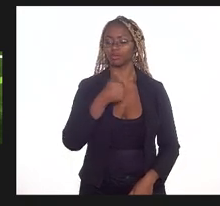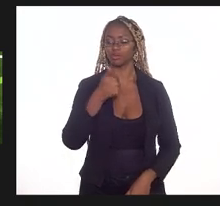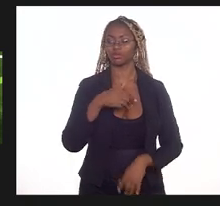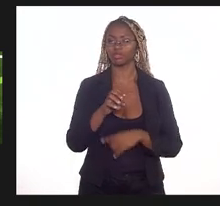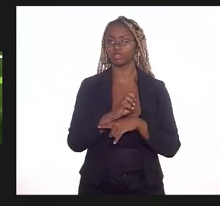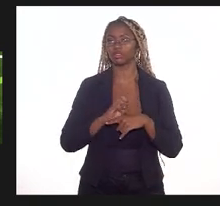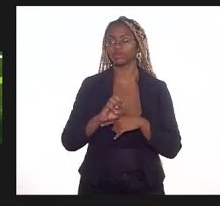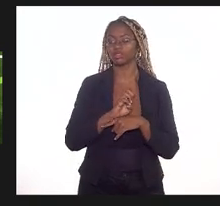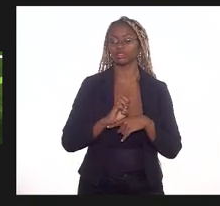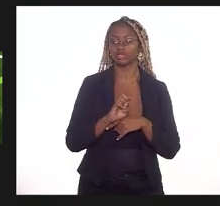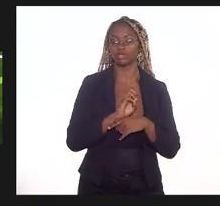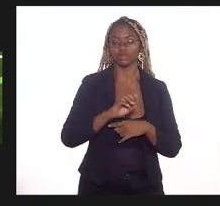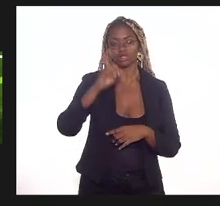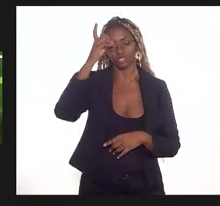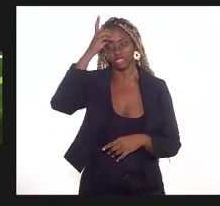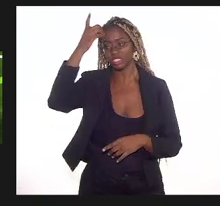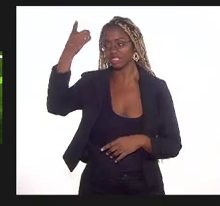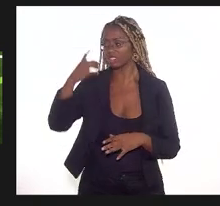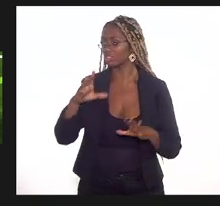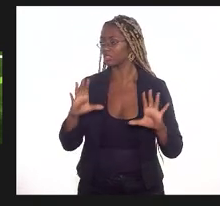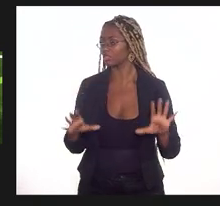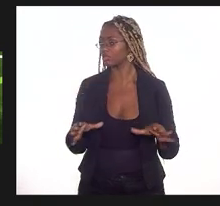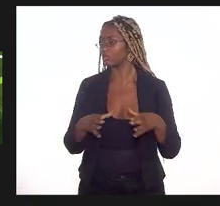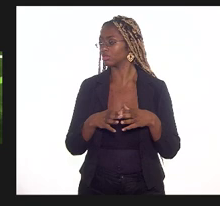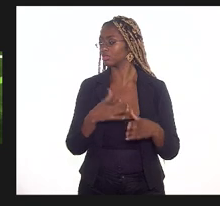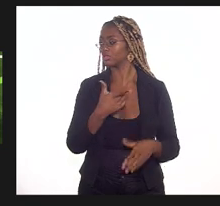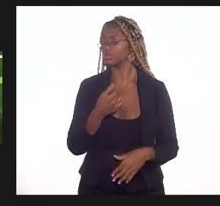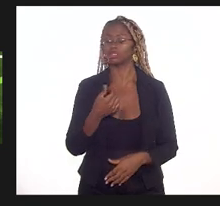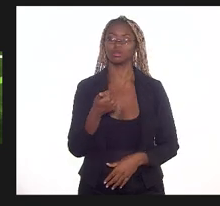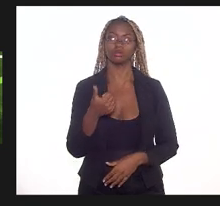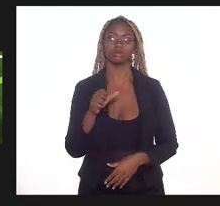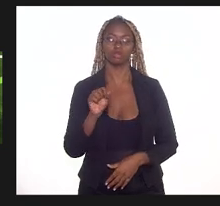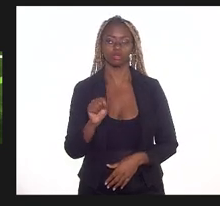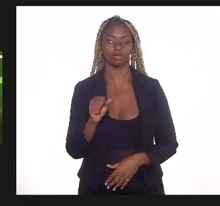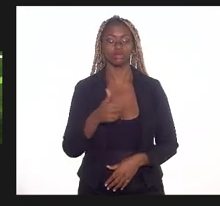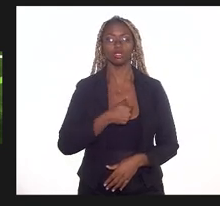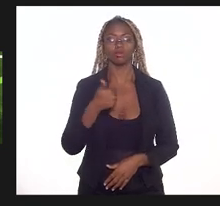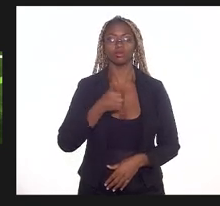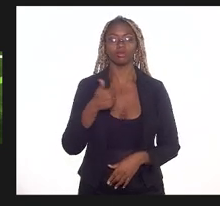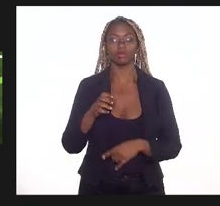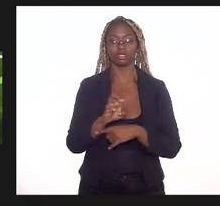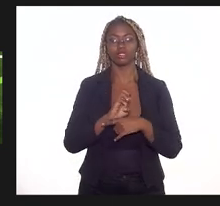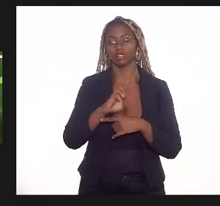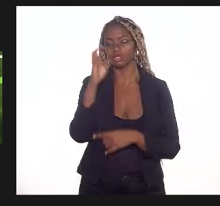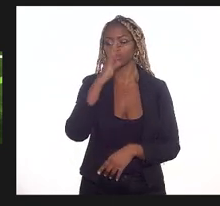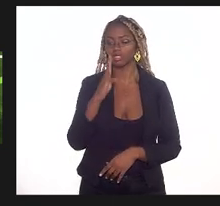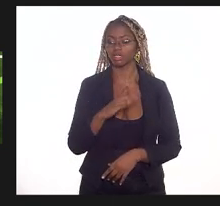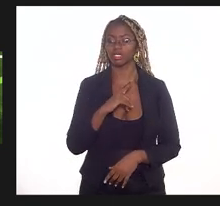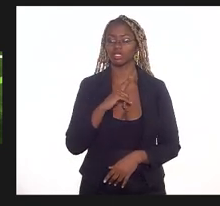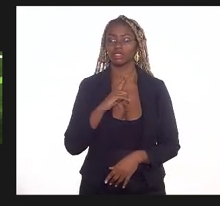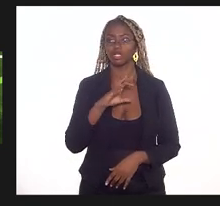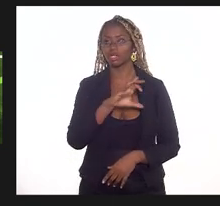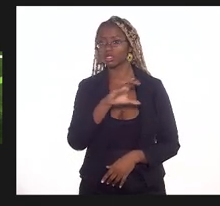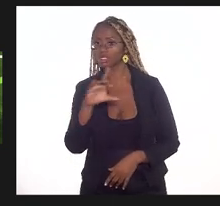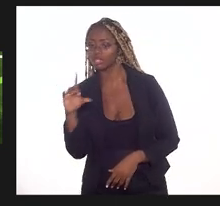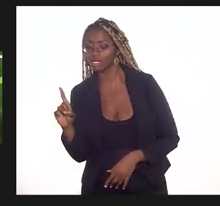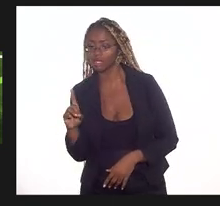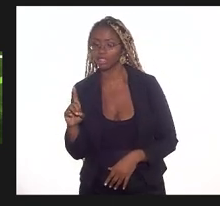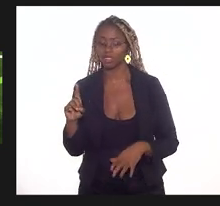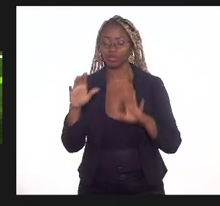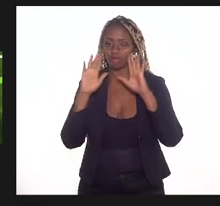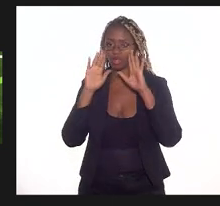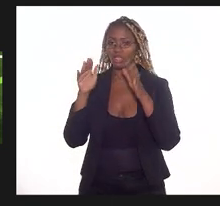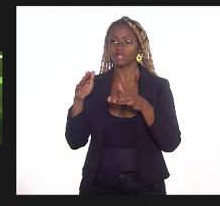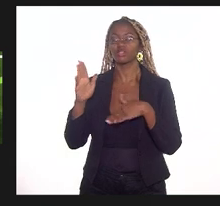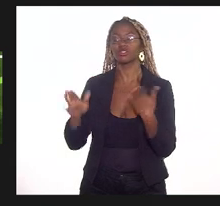que criou-se um comitê em 2018 e é o primeiro estado do Brasil que cria uma coordenadoria voltada ao